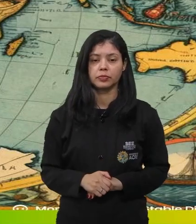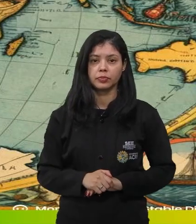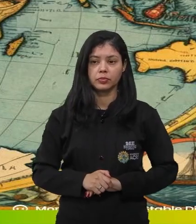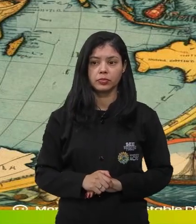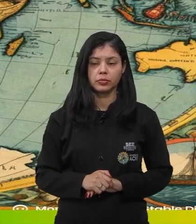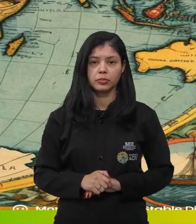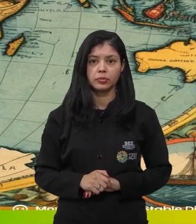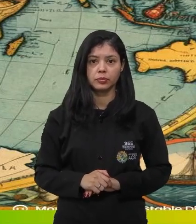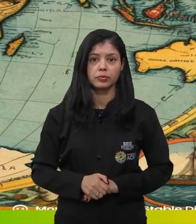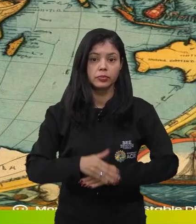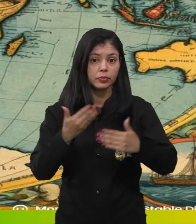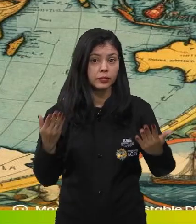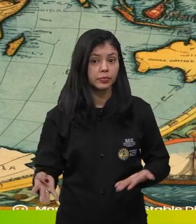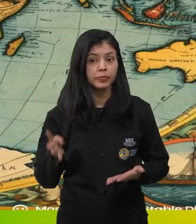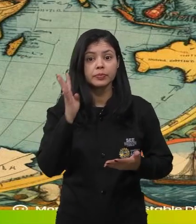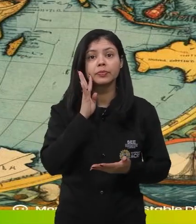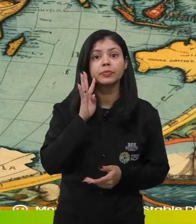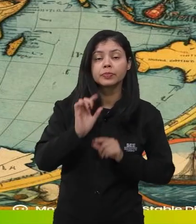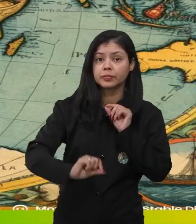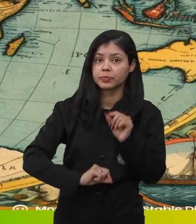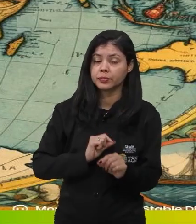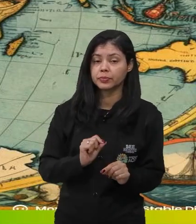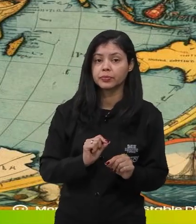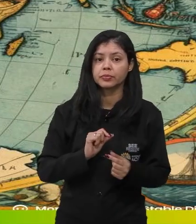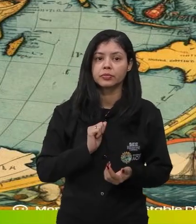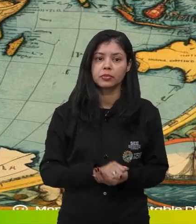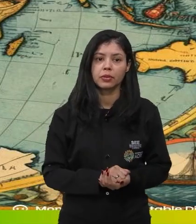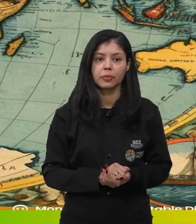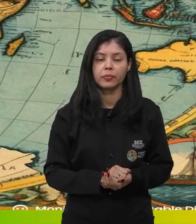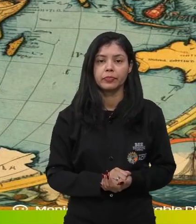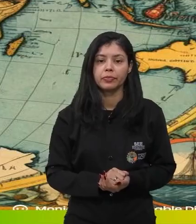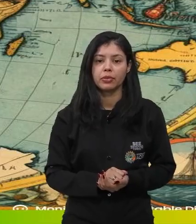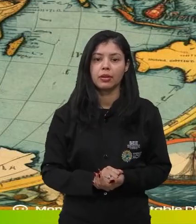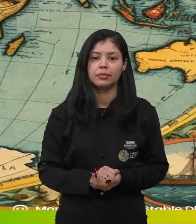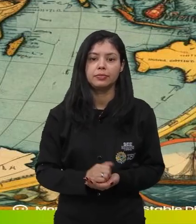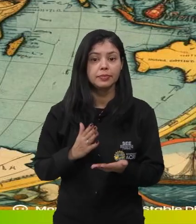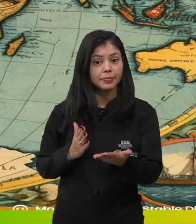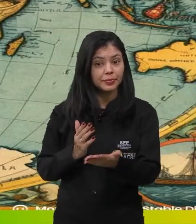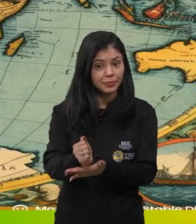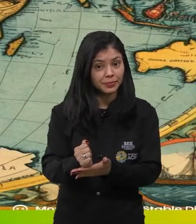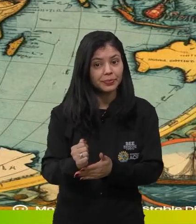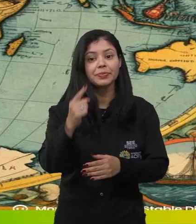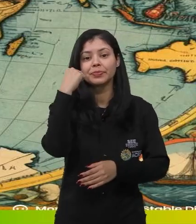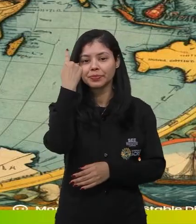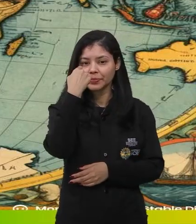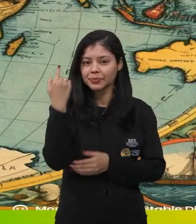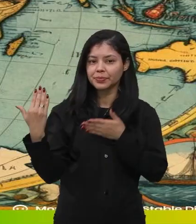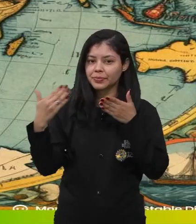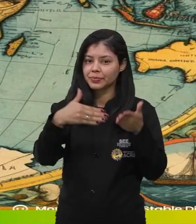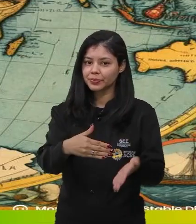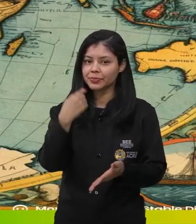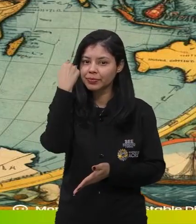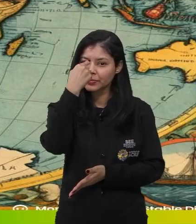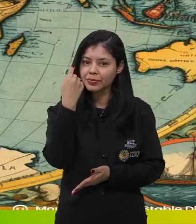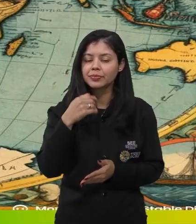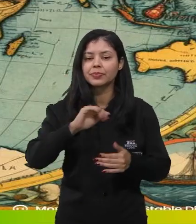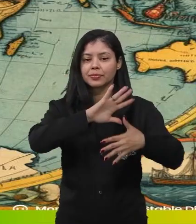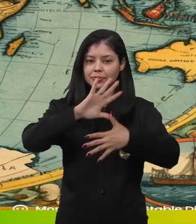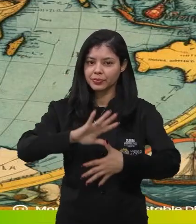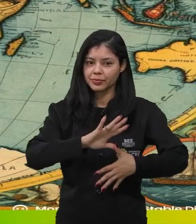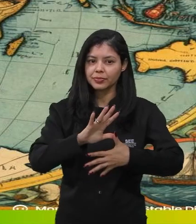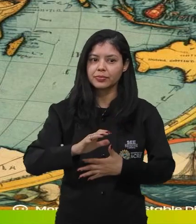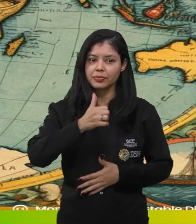colonização. Interessante é que a conquista espanhola, a chegada dos espanhóis na América